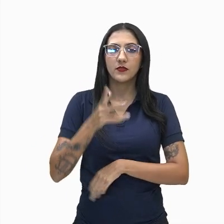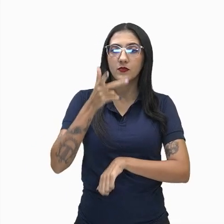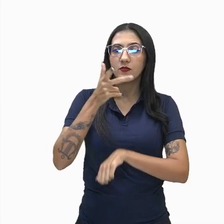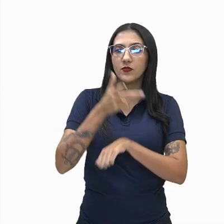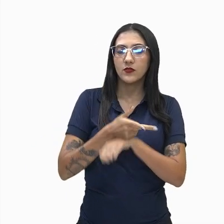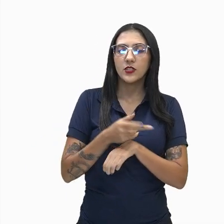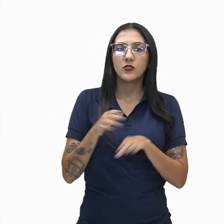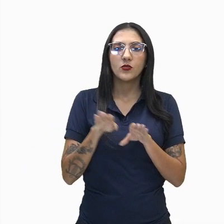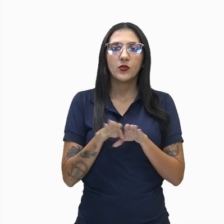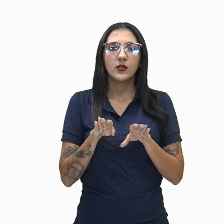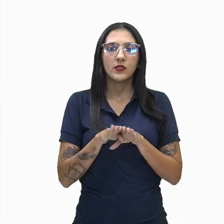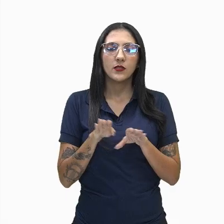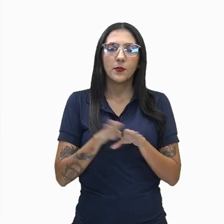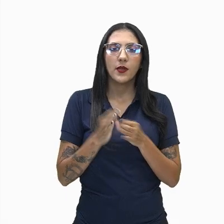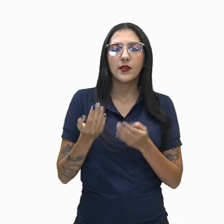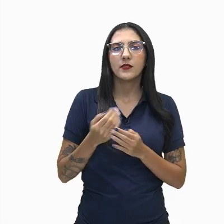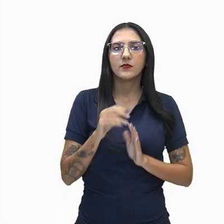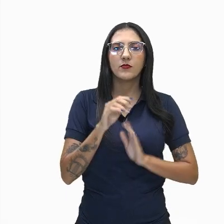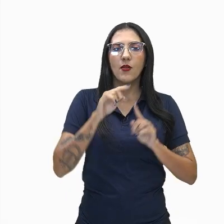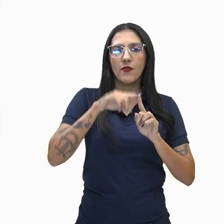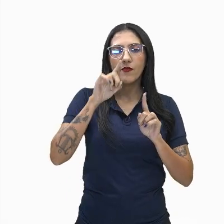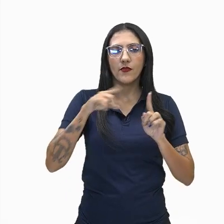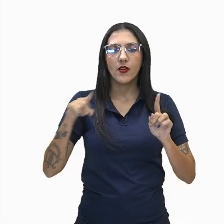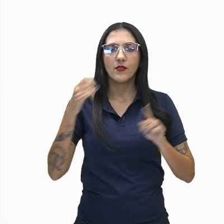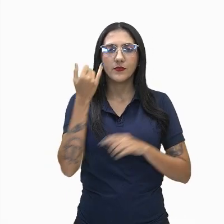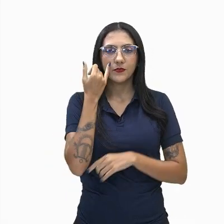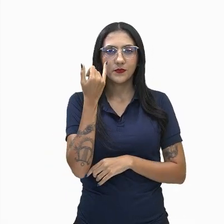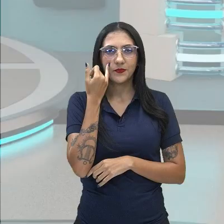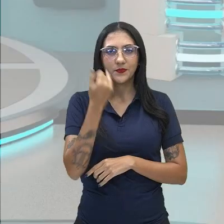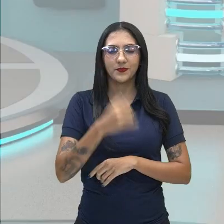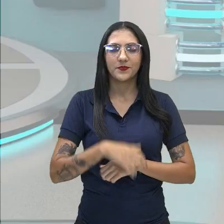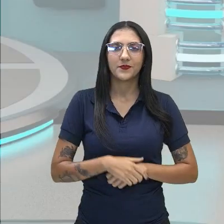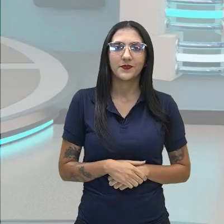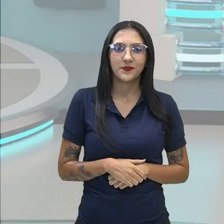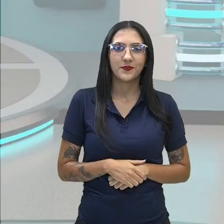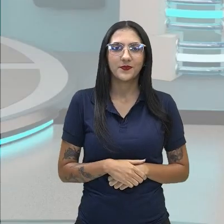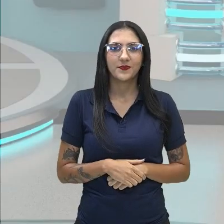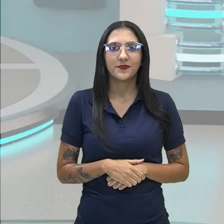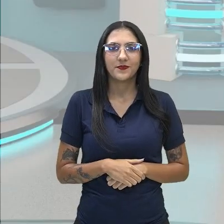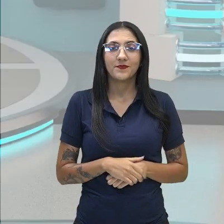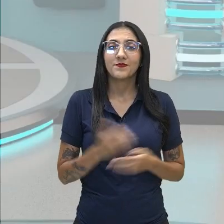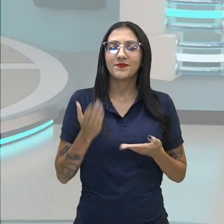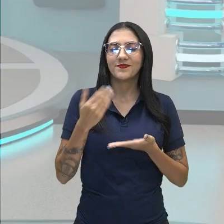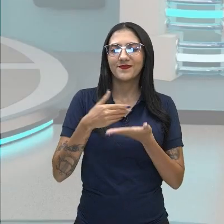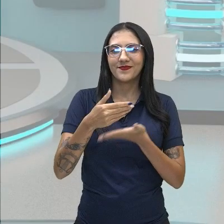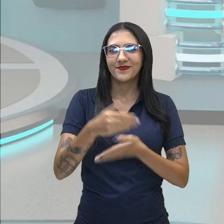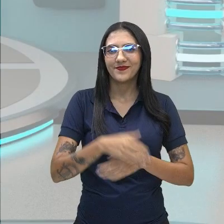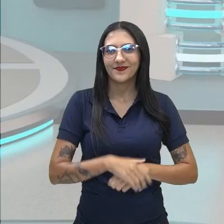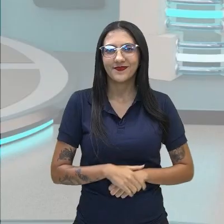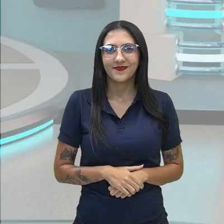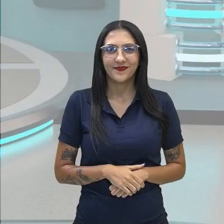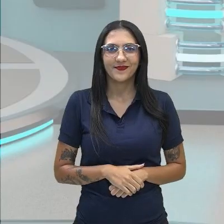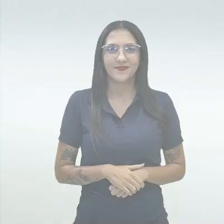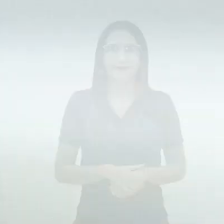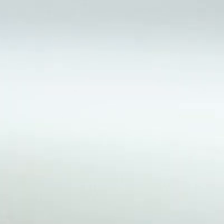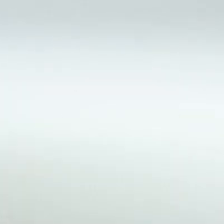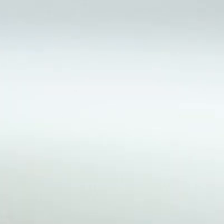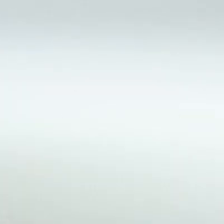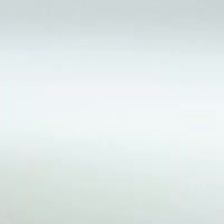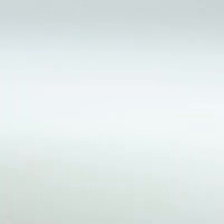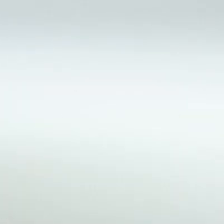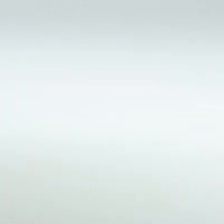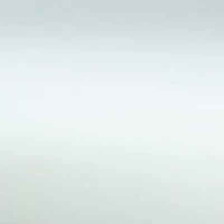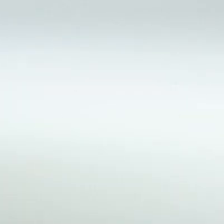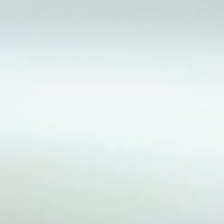imagens, vídeos e infográficos. Então vamos para a nossa aula.